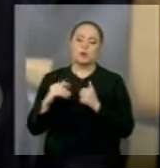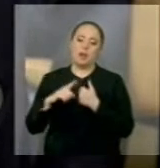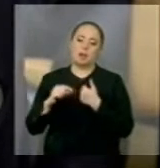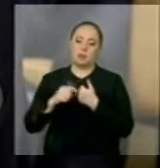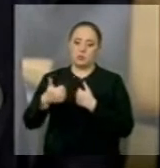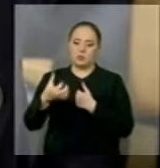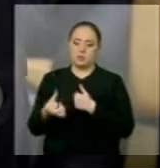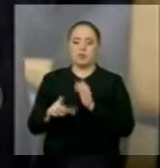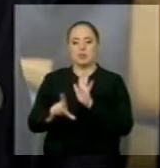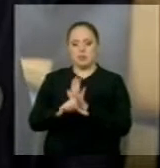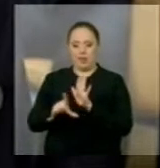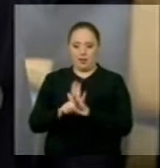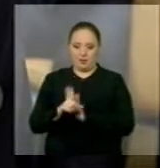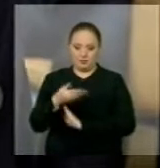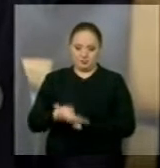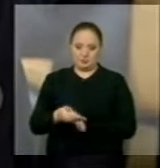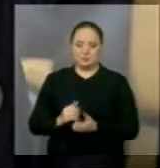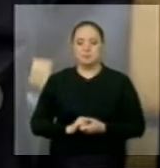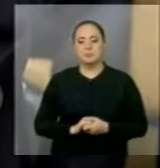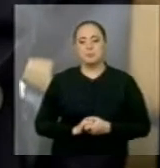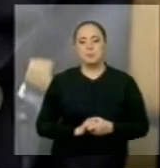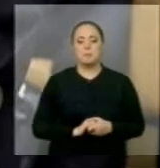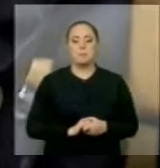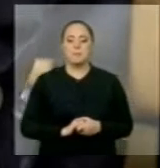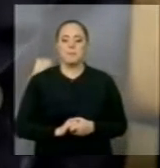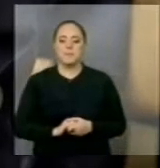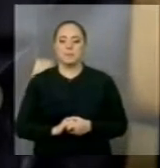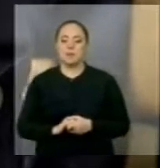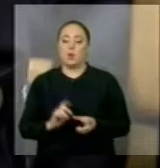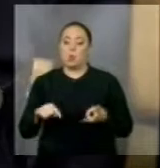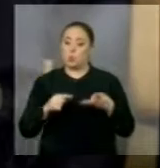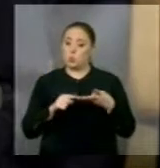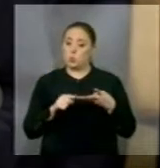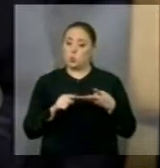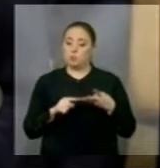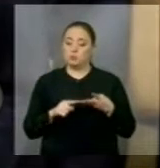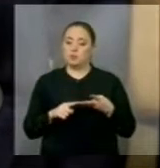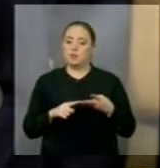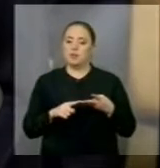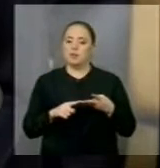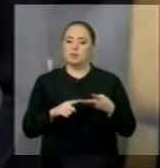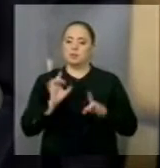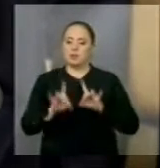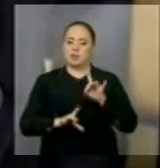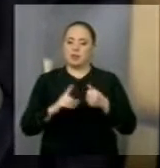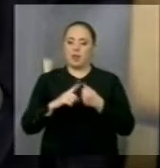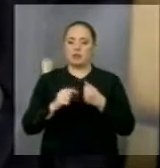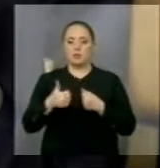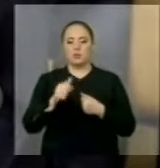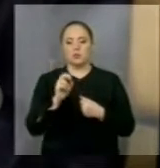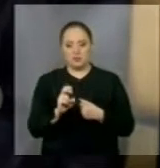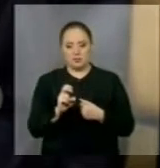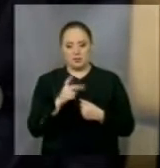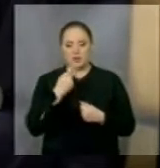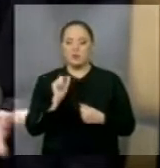16 da lei, ora impugnada. E, por último, senhores ministros, o ponto específico relacionado ao artigo 15,